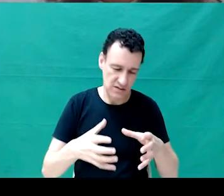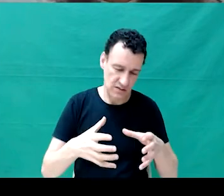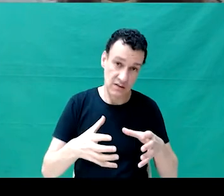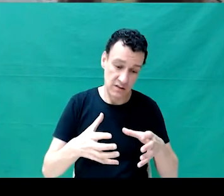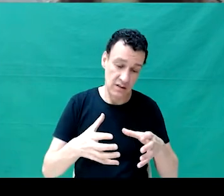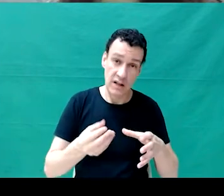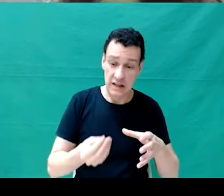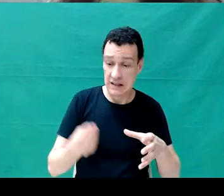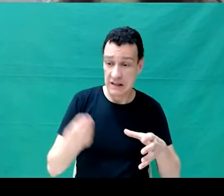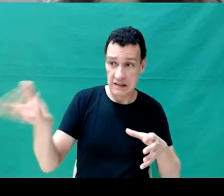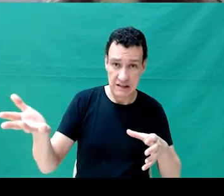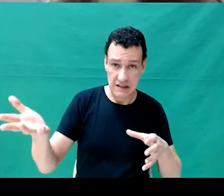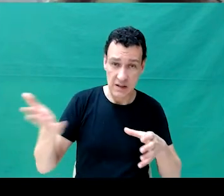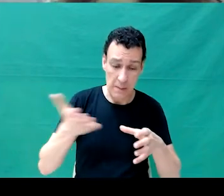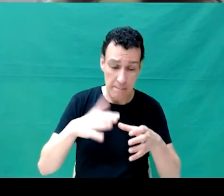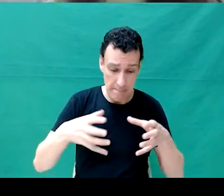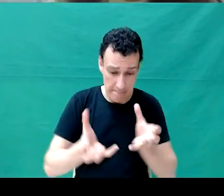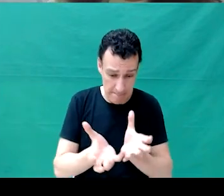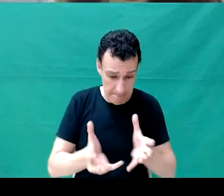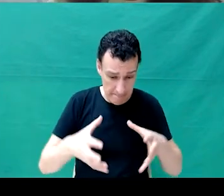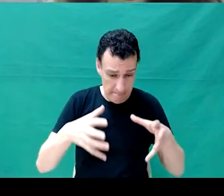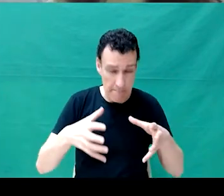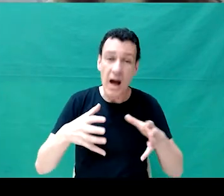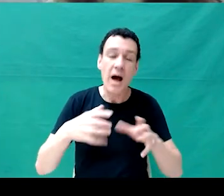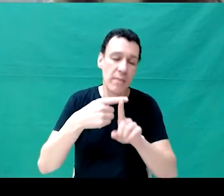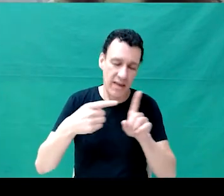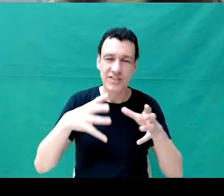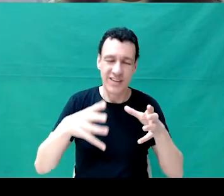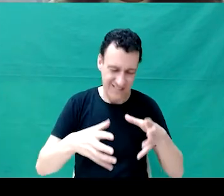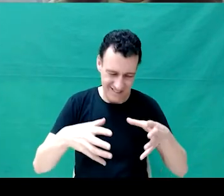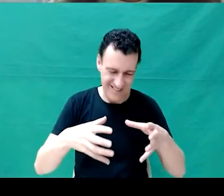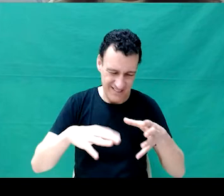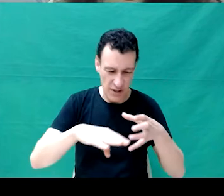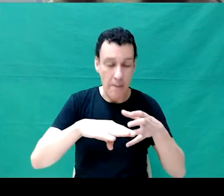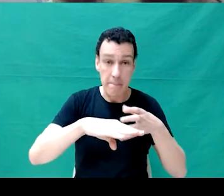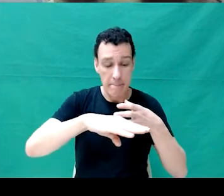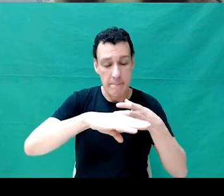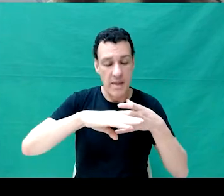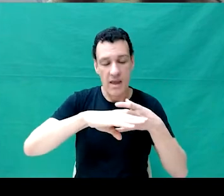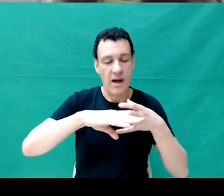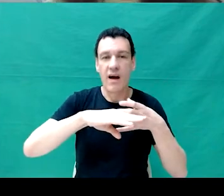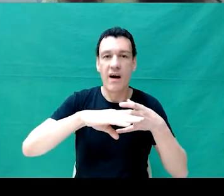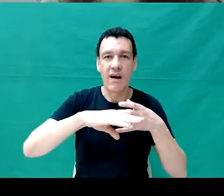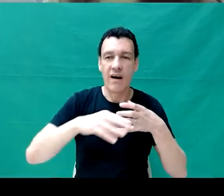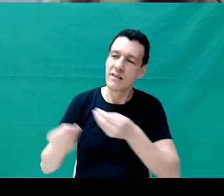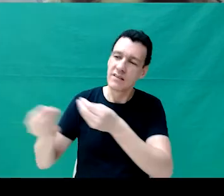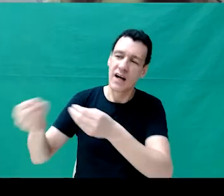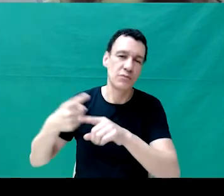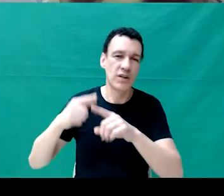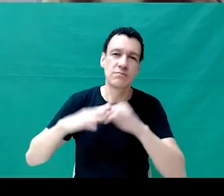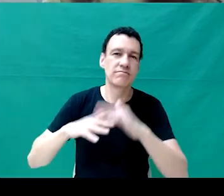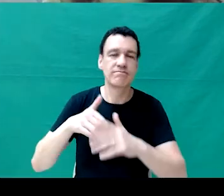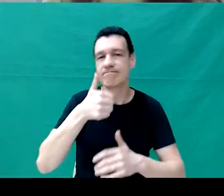punição. Então, é um termo muito triste que não deve ser reproduzido. Lápis cor de